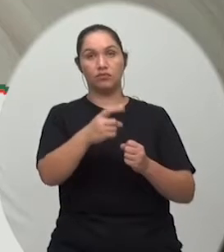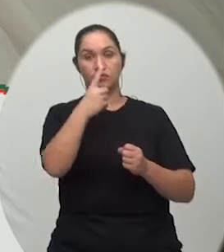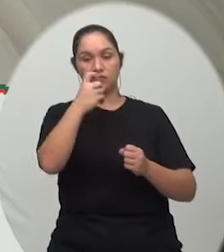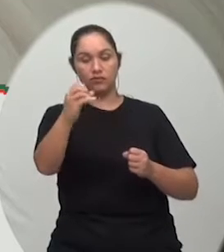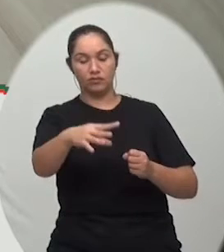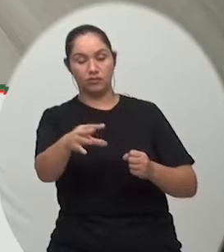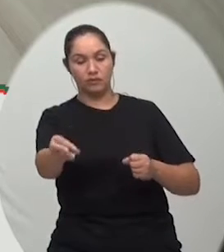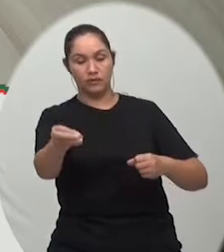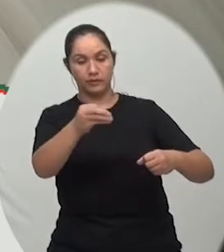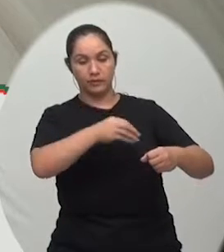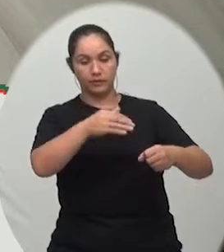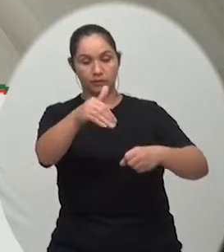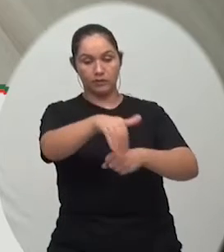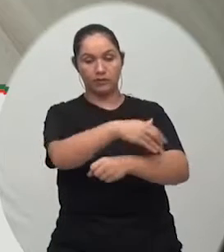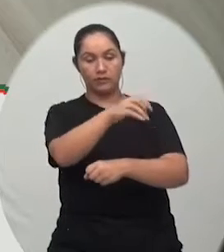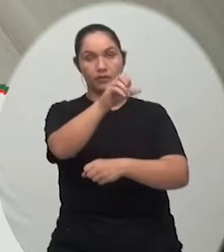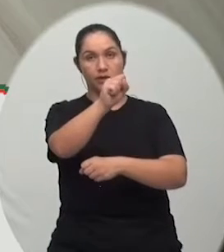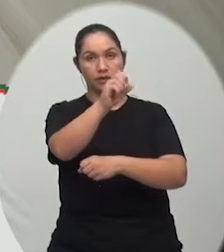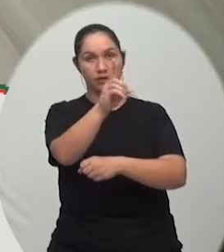lixo na rua